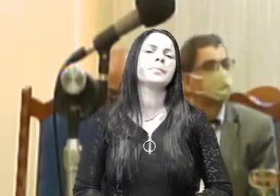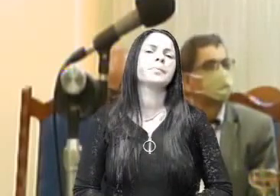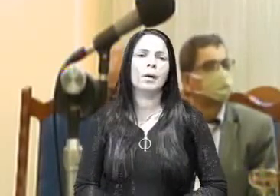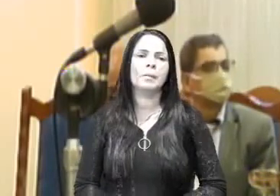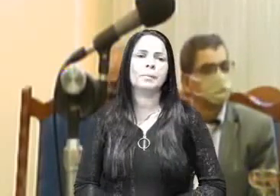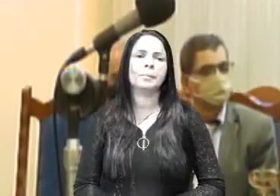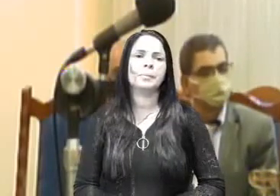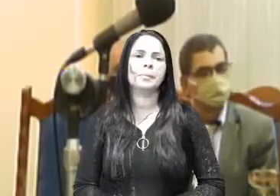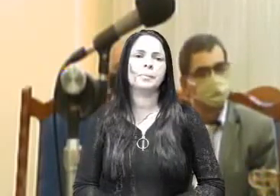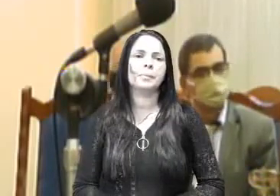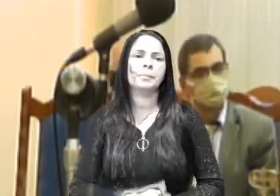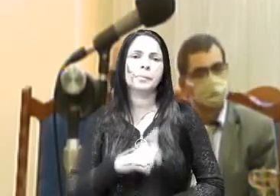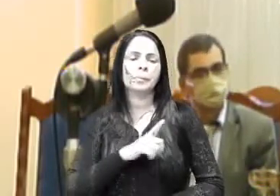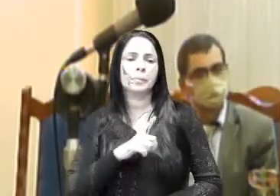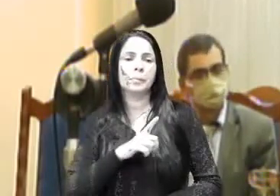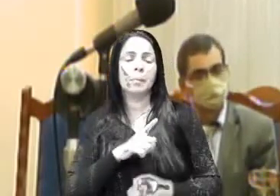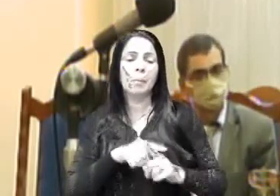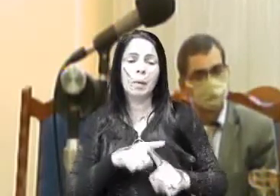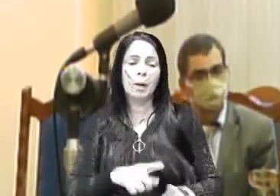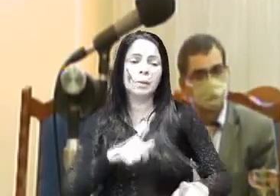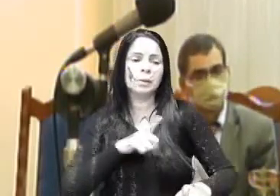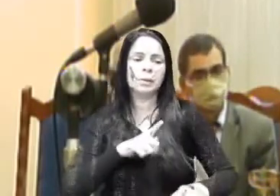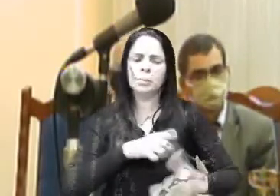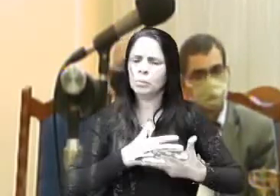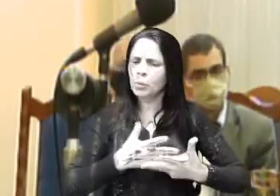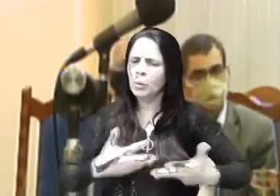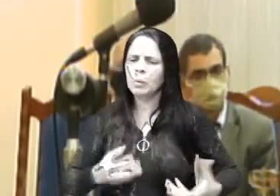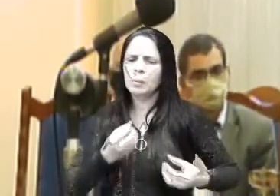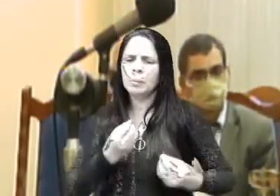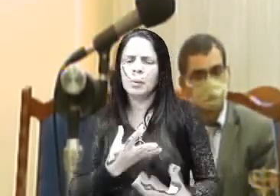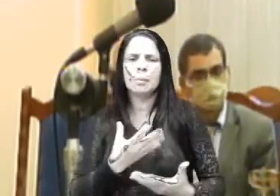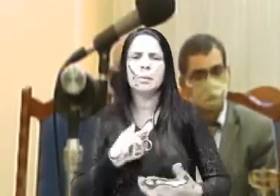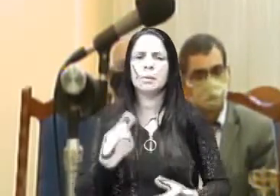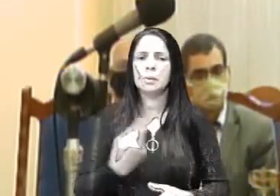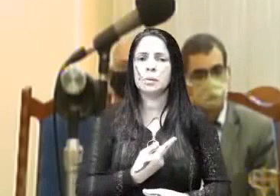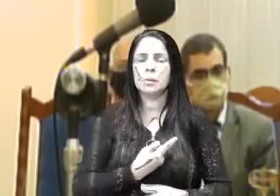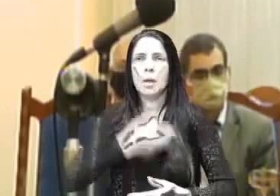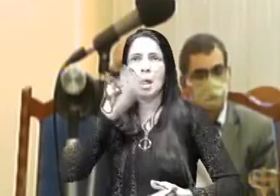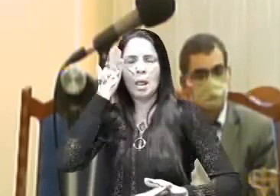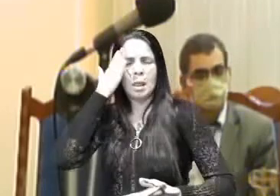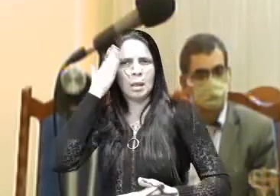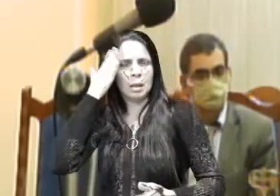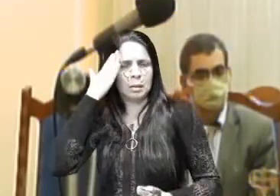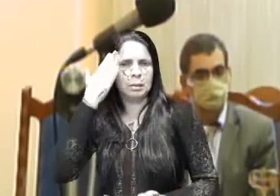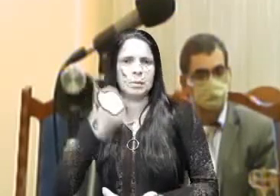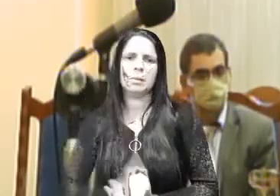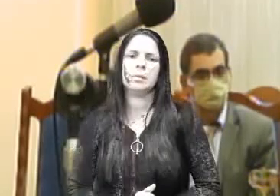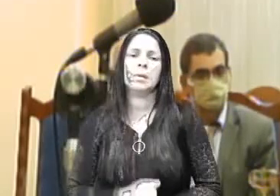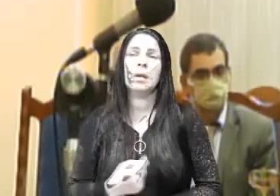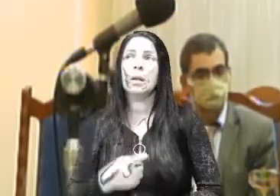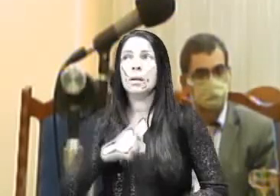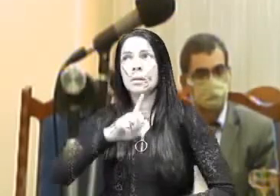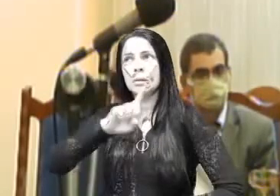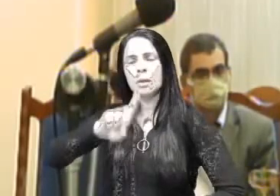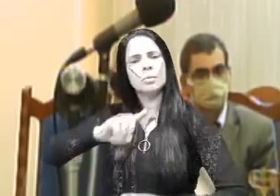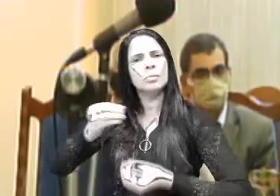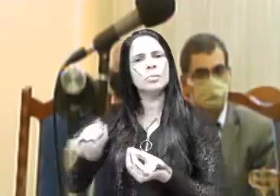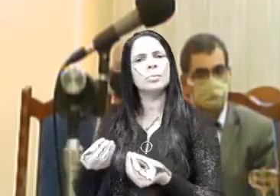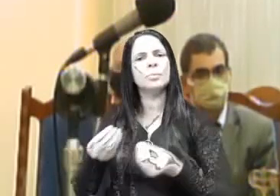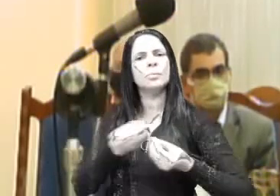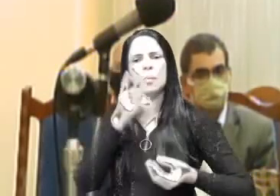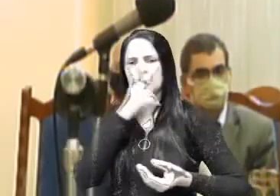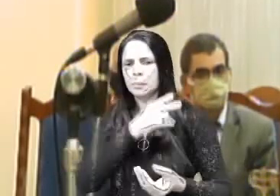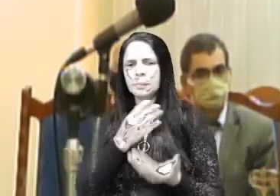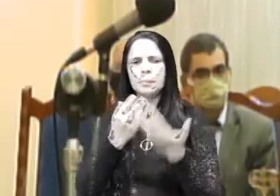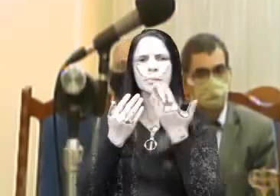tem tanta coisa boa para a gente extrair, e Deus tem nos alimentado com a sua palavra, né? Glória a Deus.